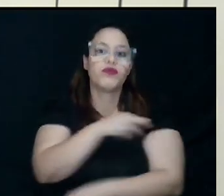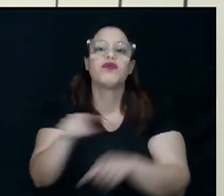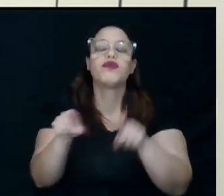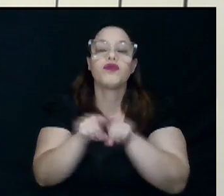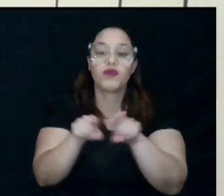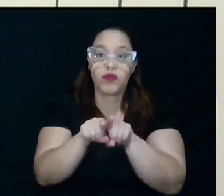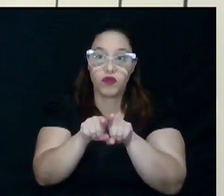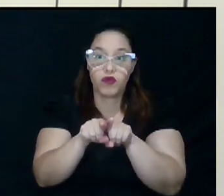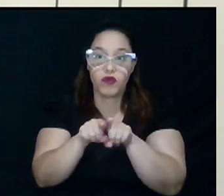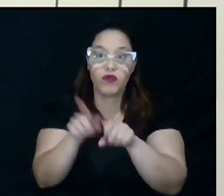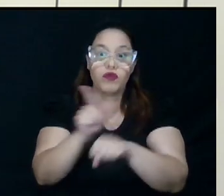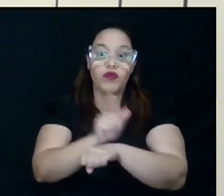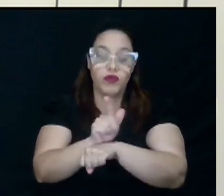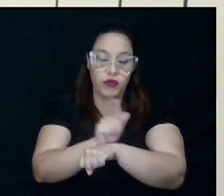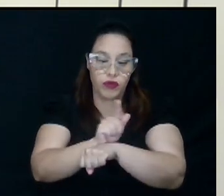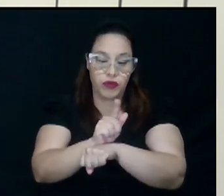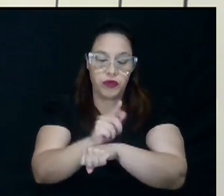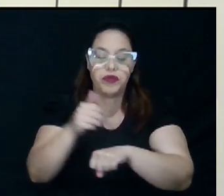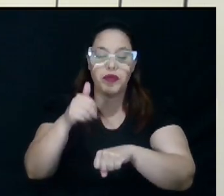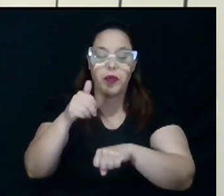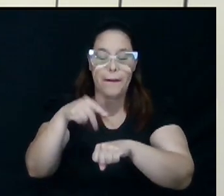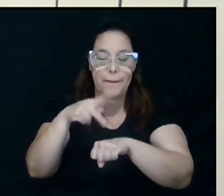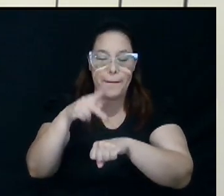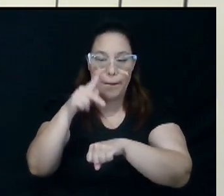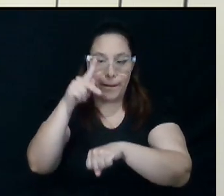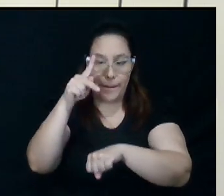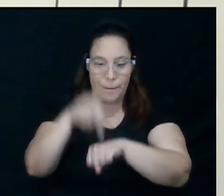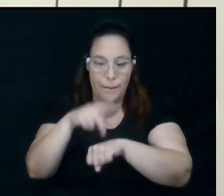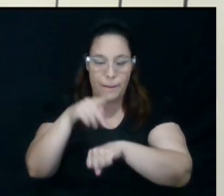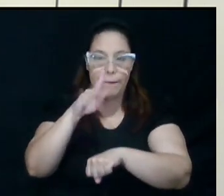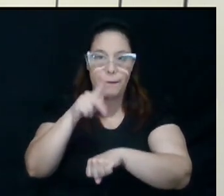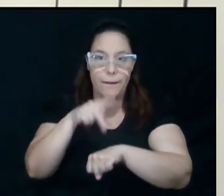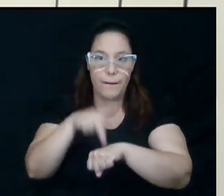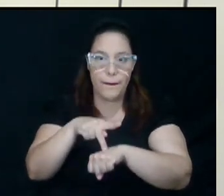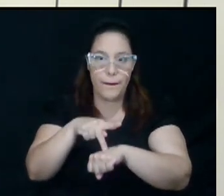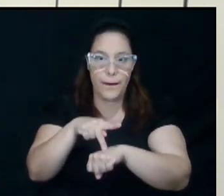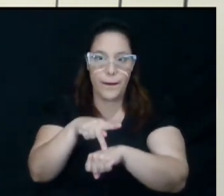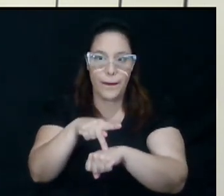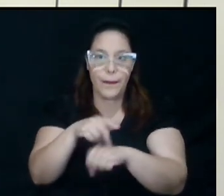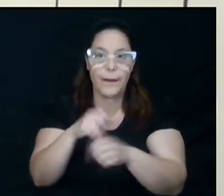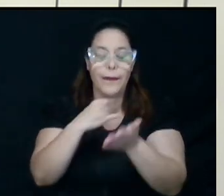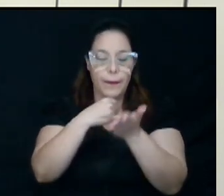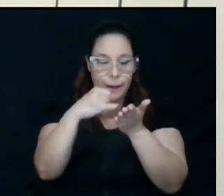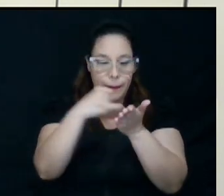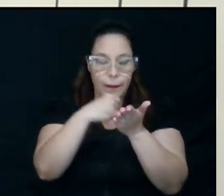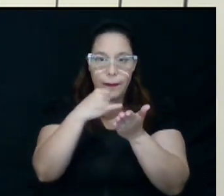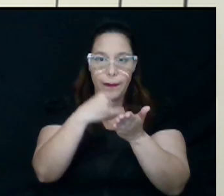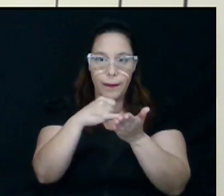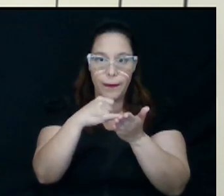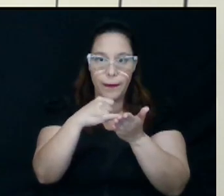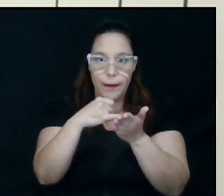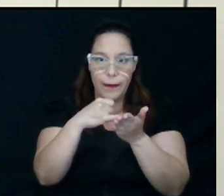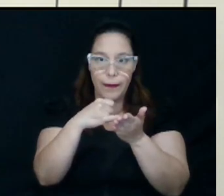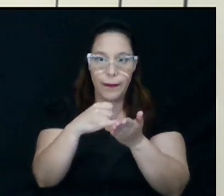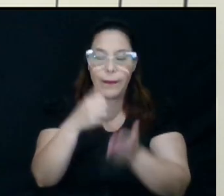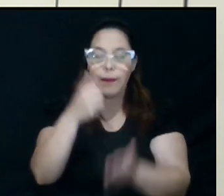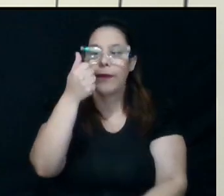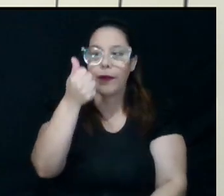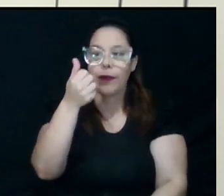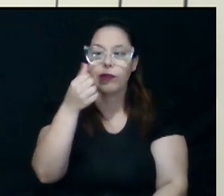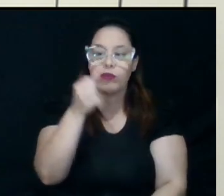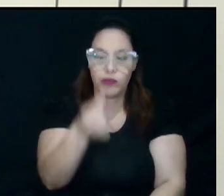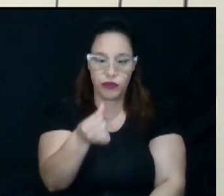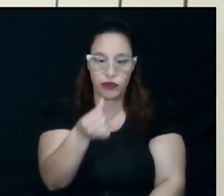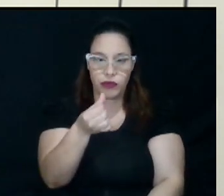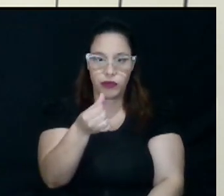e pós-graduação. As inscrições podem ser realizadas até o dia 16 de agosto, às 5 horas